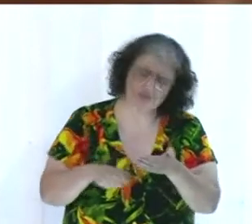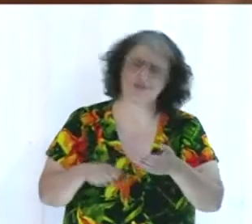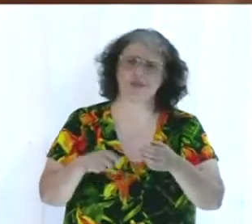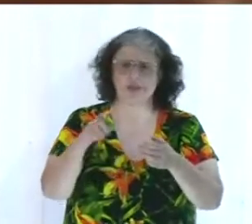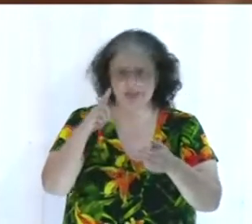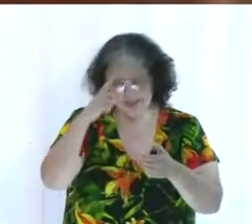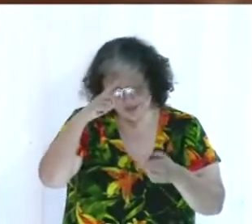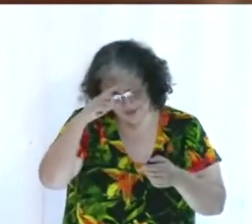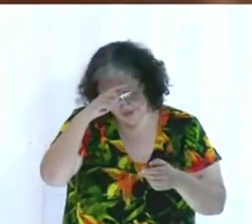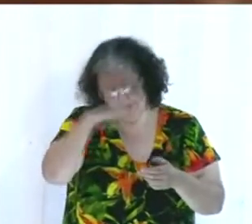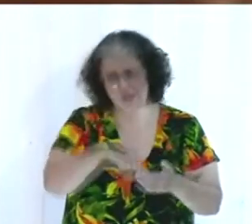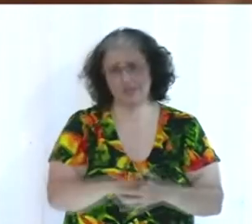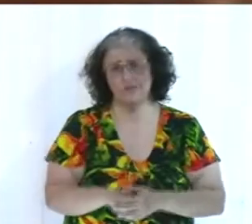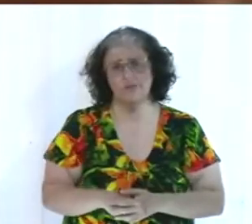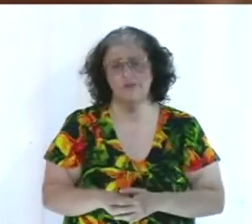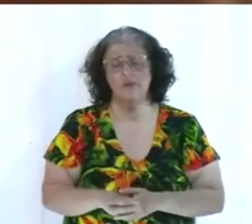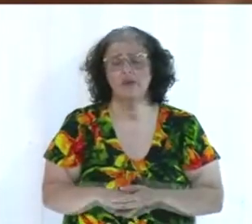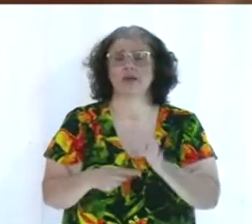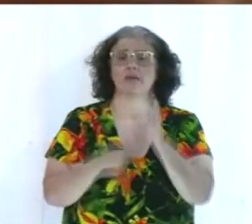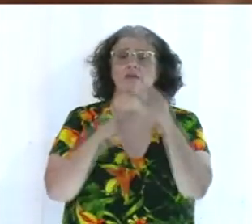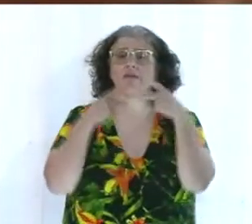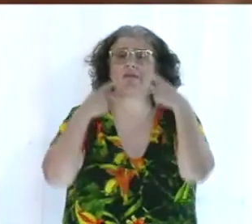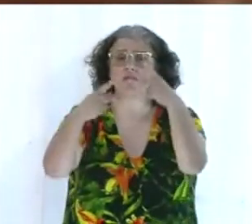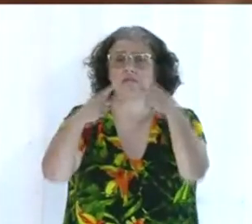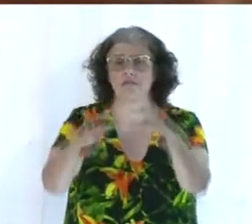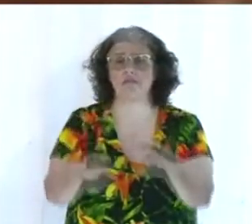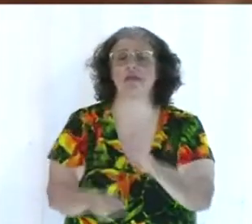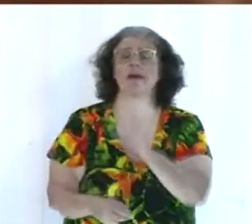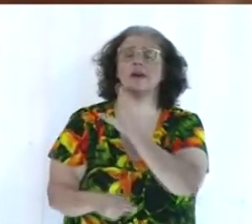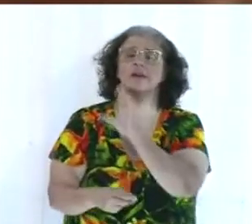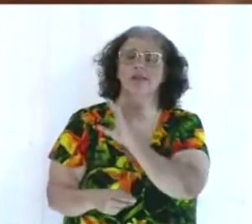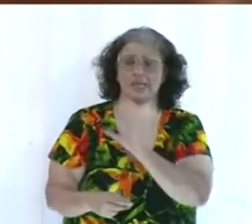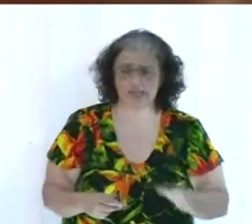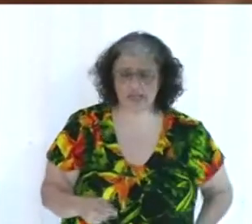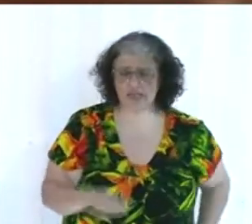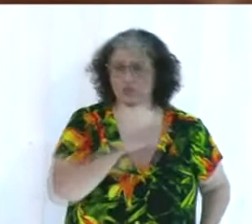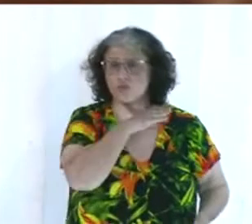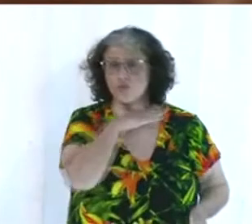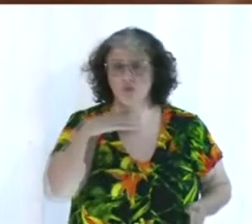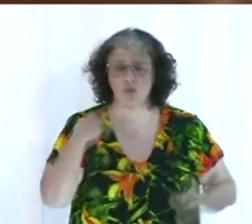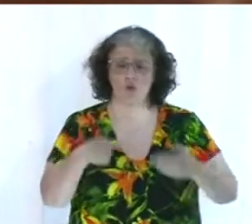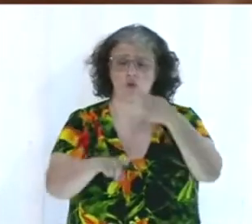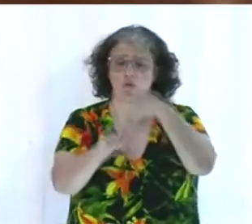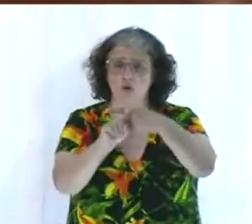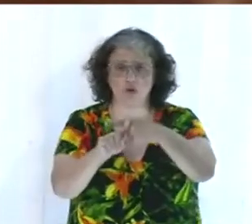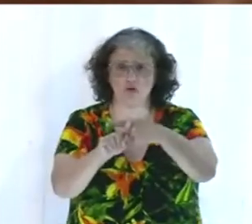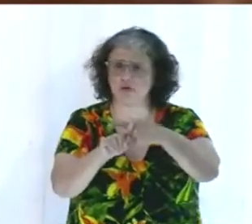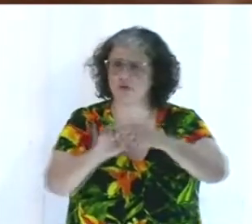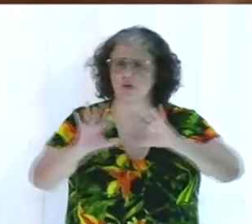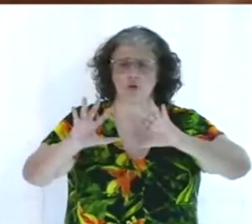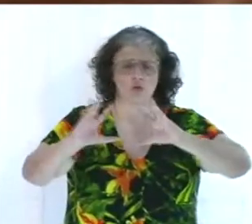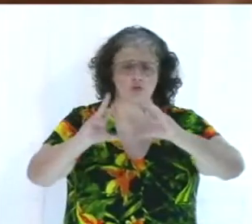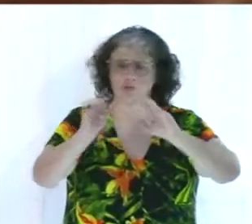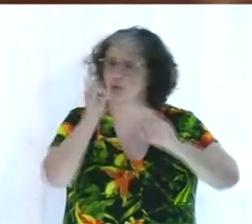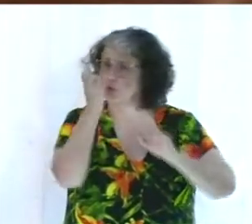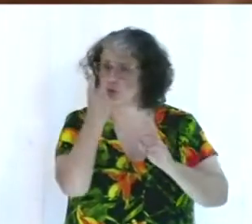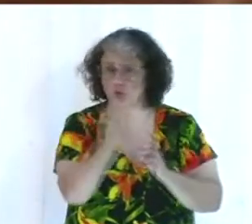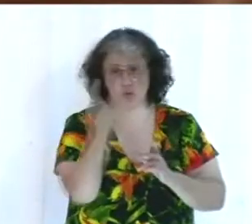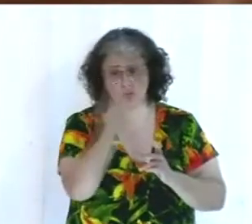também que a morte de Cristo na cruz é eficaz, que a morte de Cristo na cruz é suficiente, e que nós